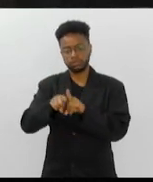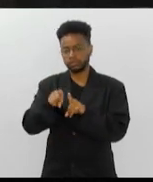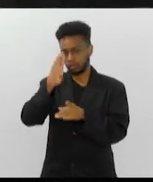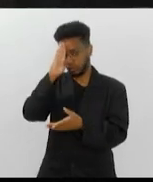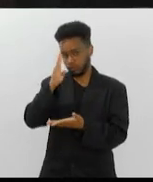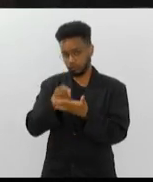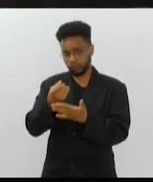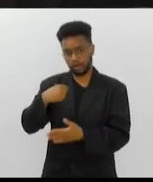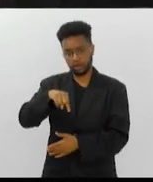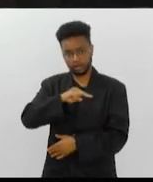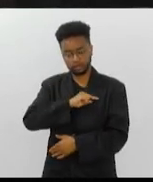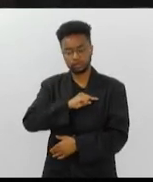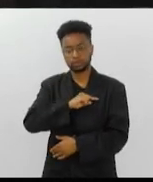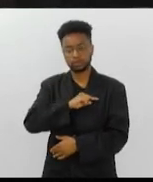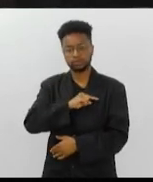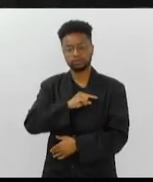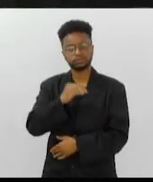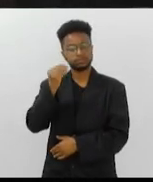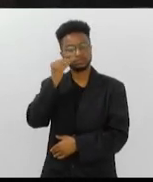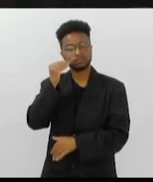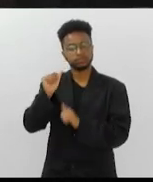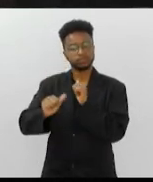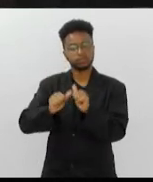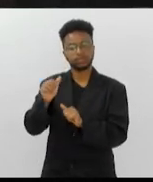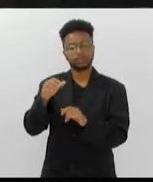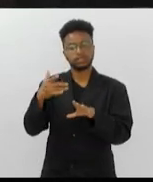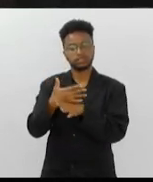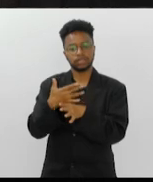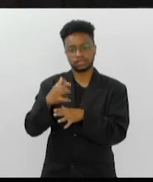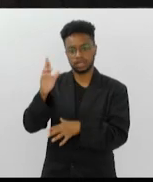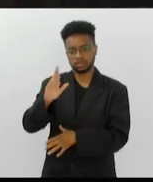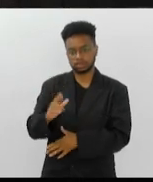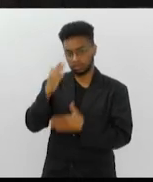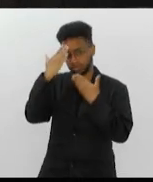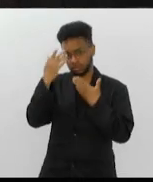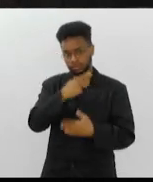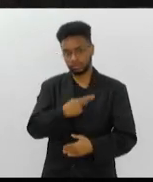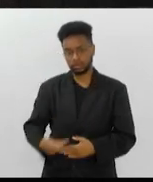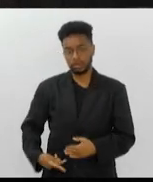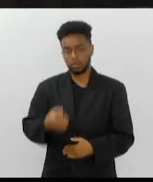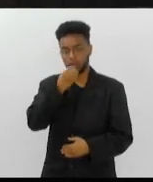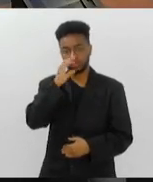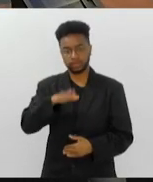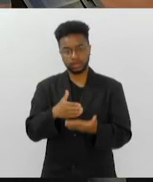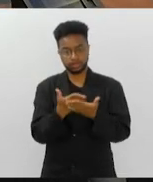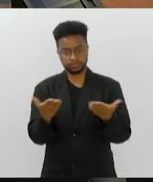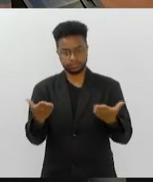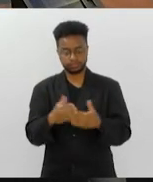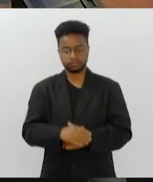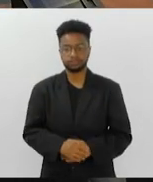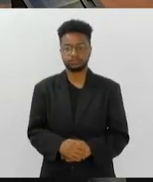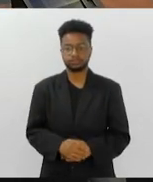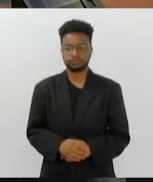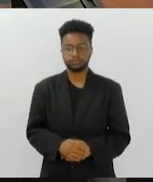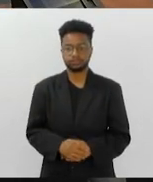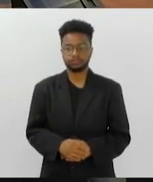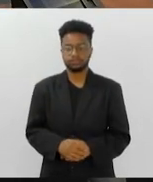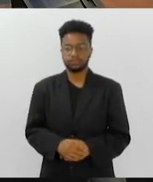na nossa missão de transformar a cidade de Resende. Obrigado, presidente, uma boa tarde a todos.